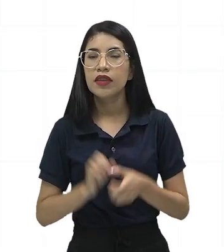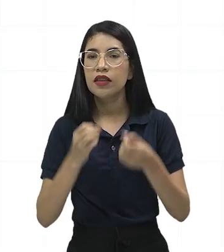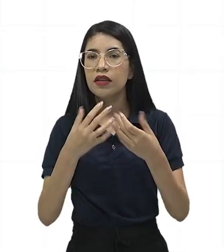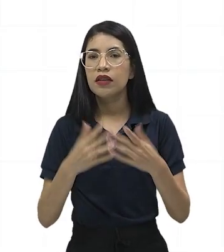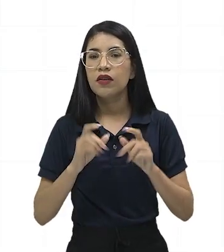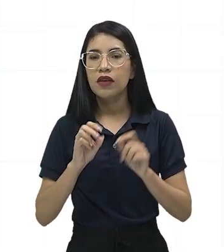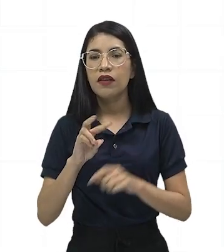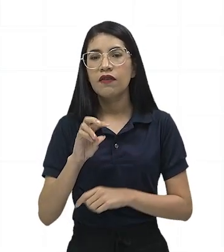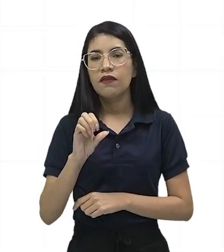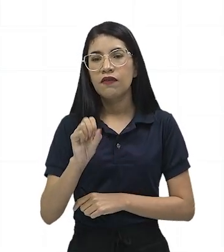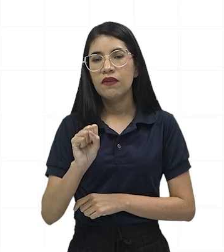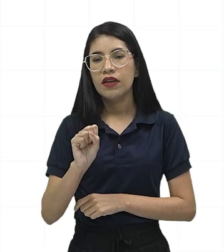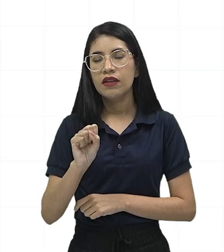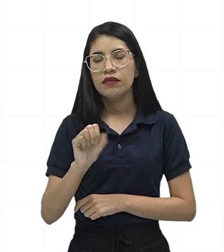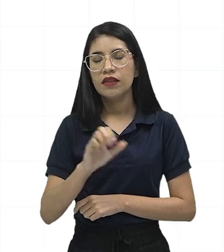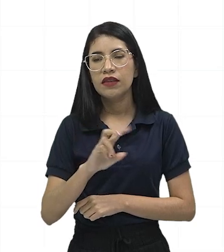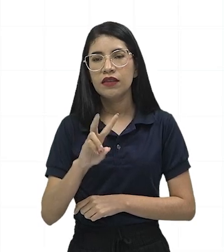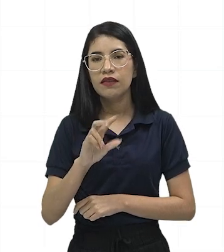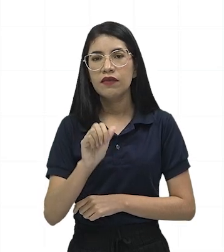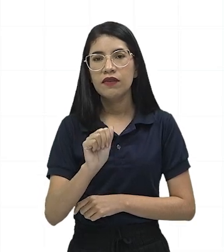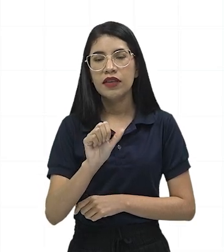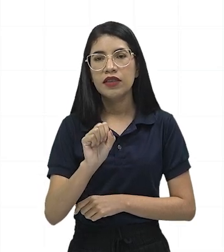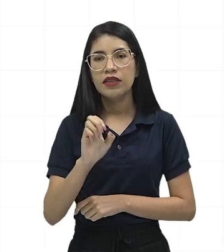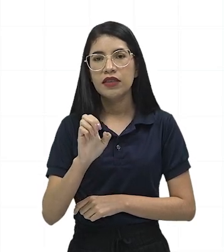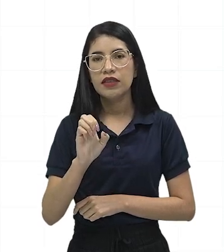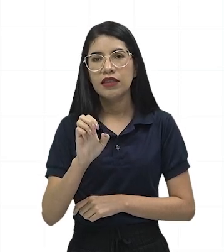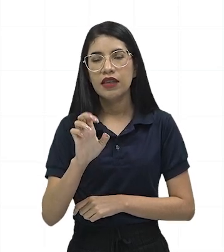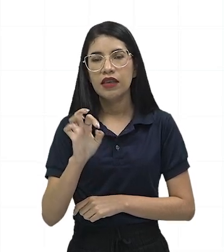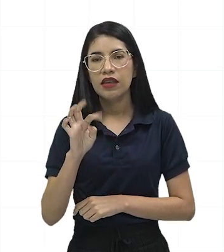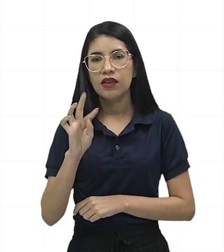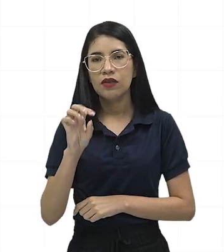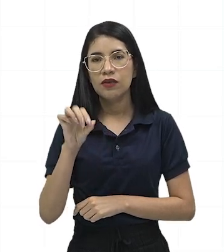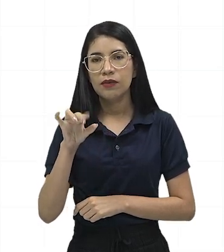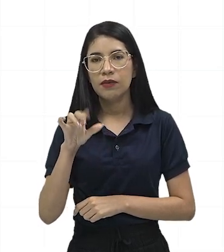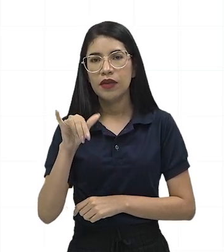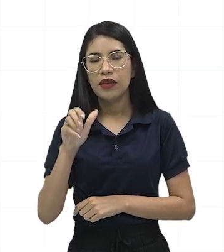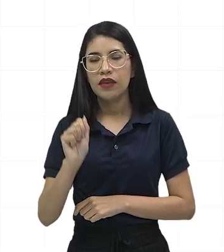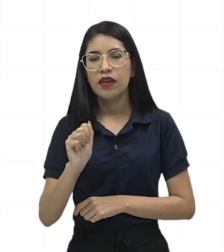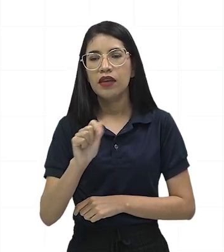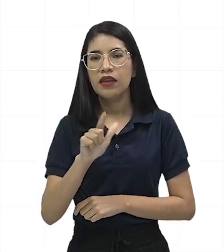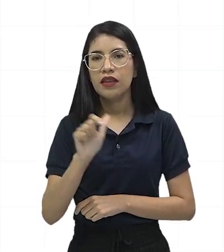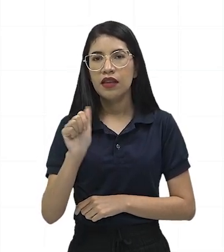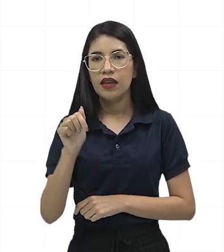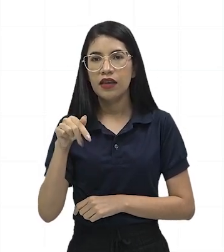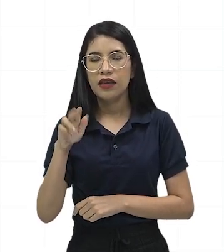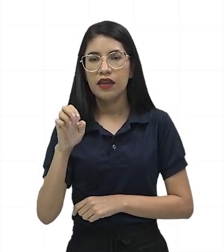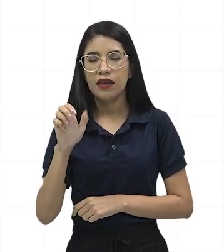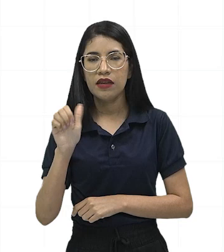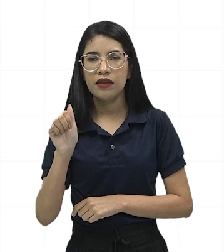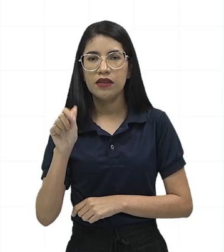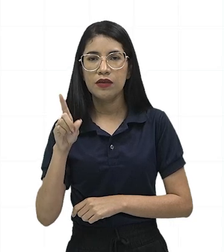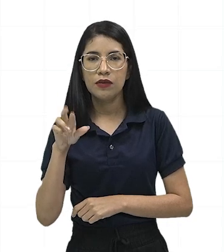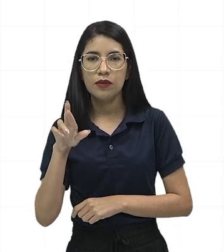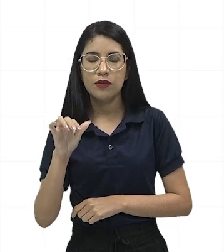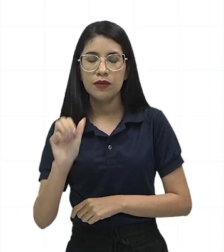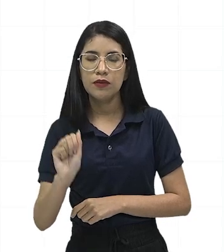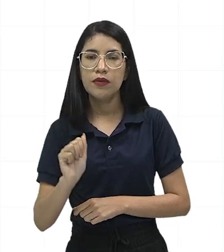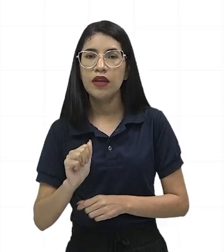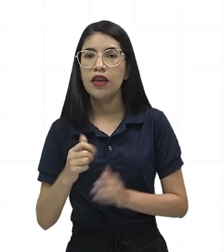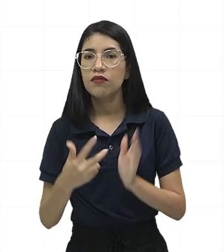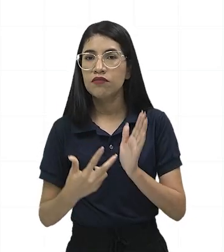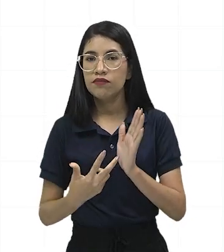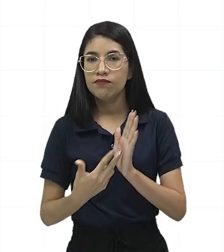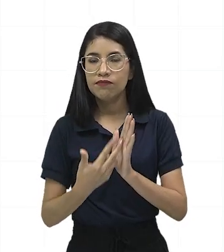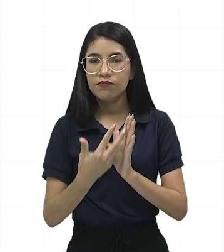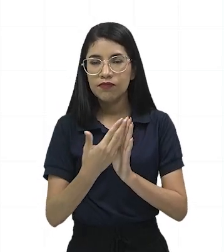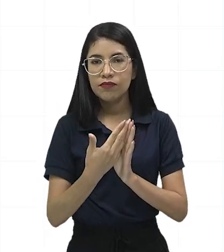da vasectomia e laqueadura. No caso, a vasectomia e a laqueadura são métodos contraceptivos